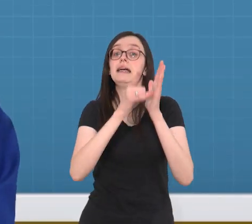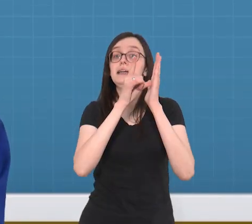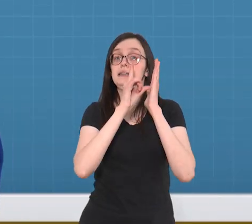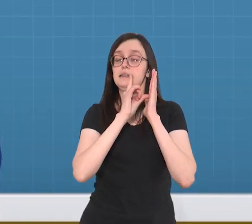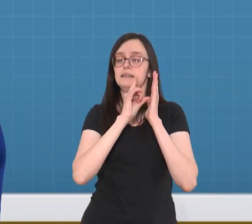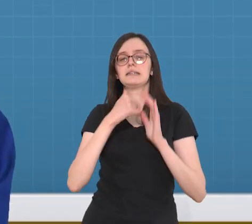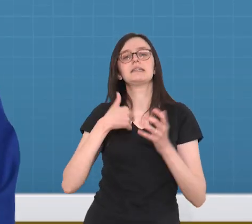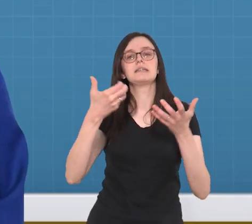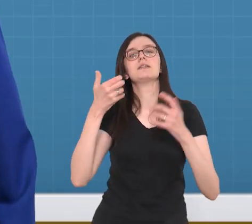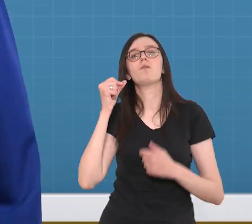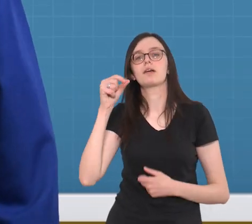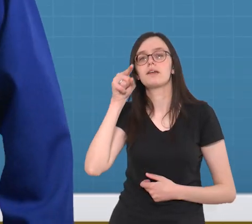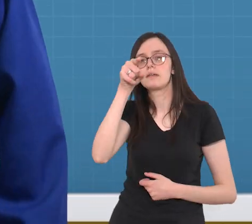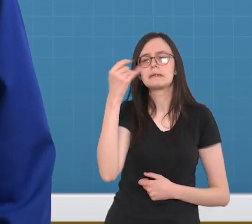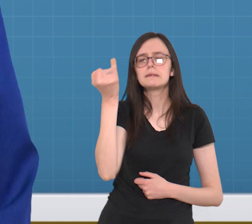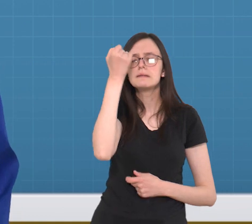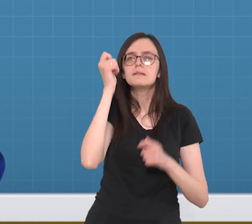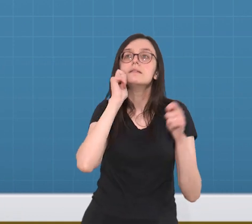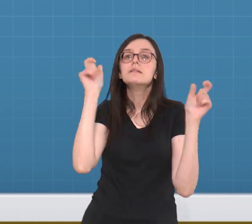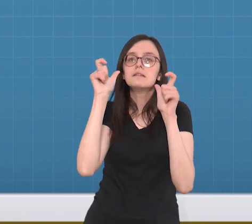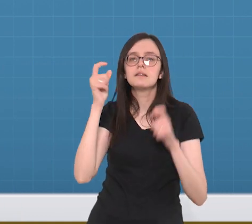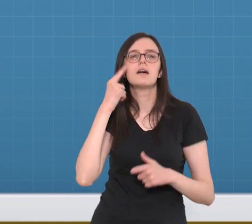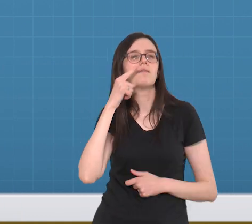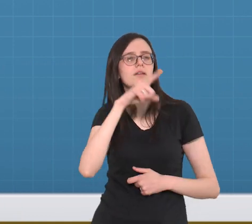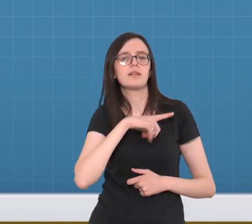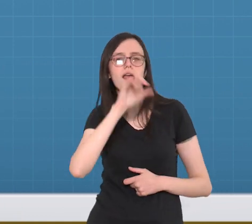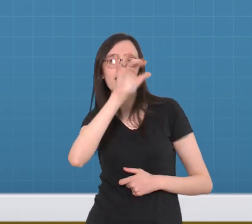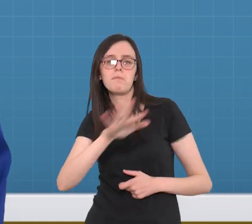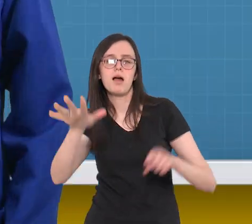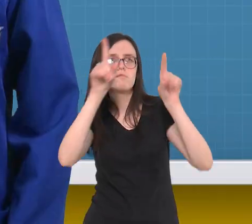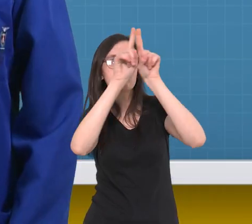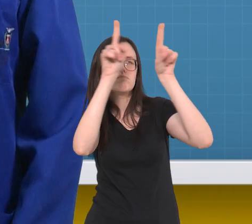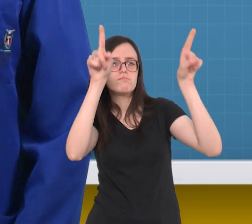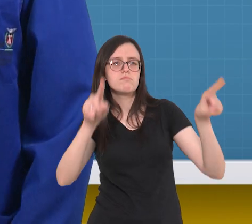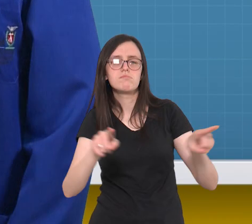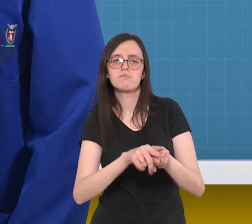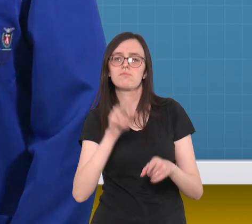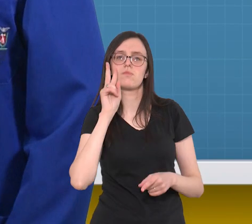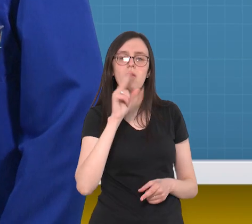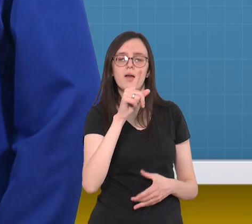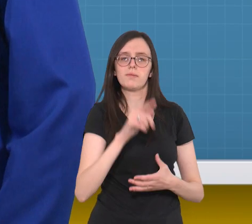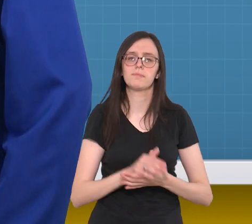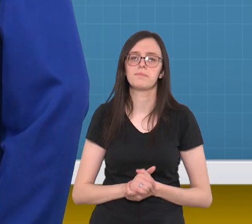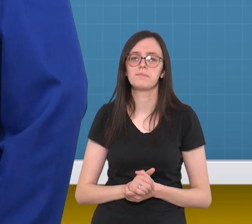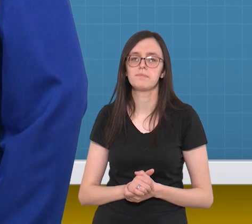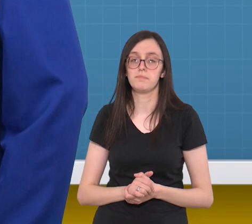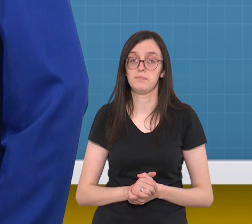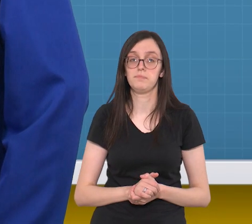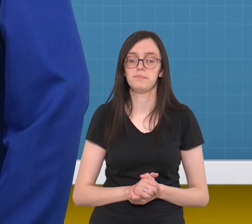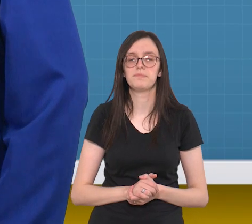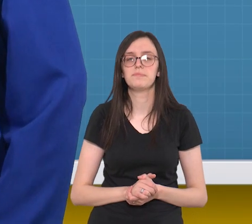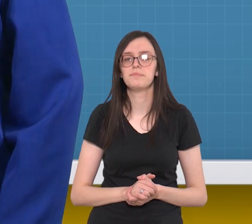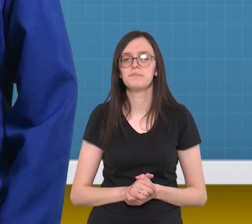agora. Mas antes, eu queria que vocês prestassem atenção nessa fotografia. Olhem aqui. Estão